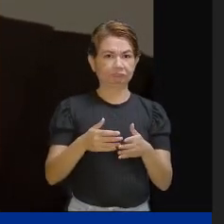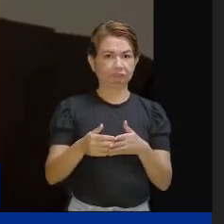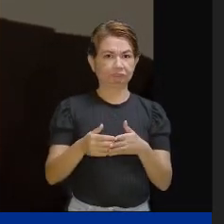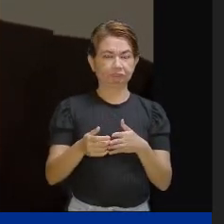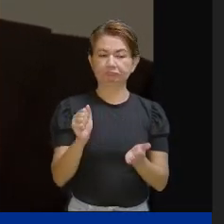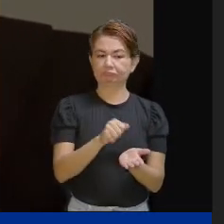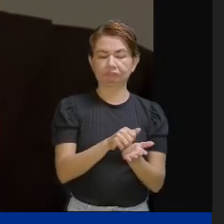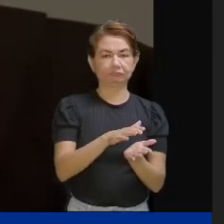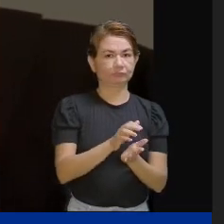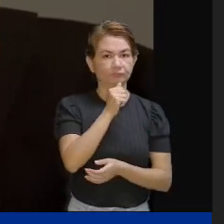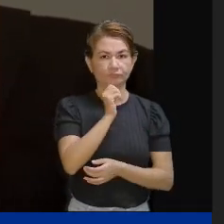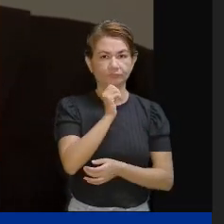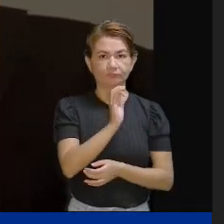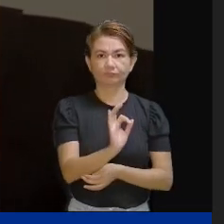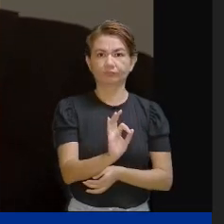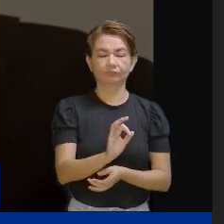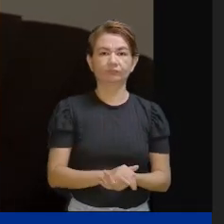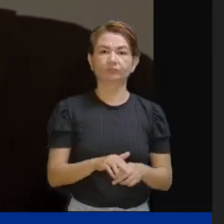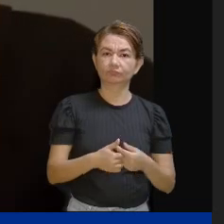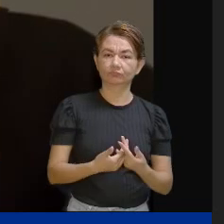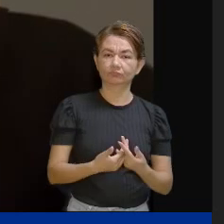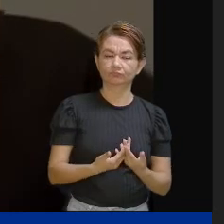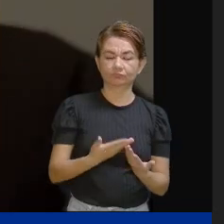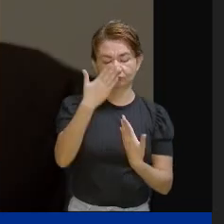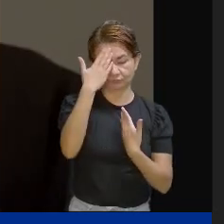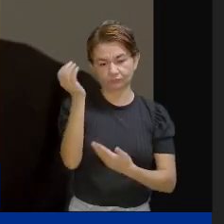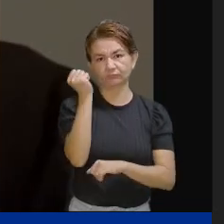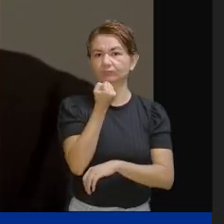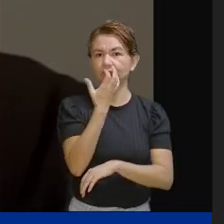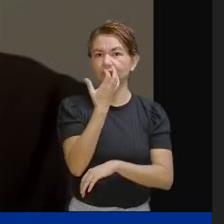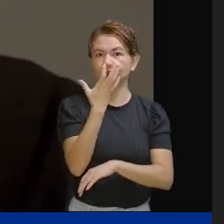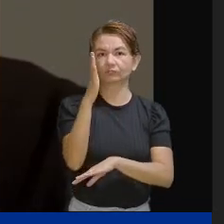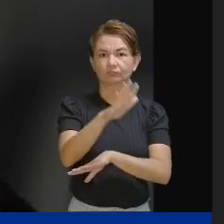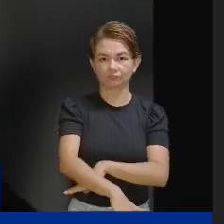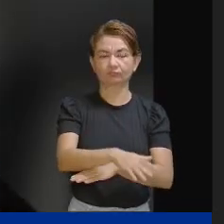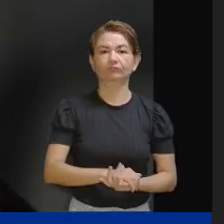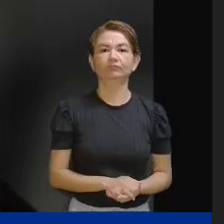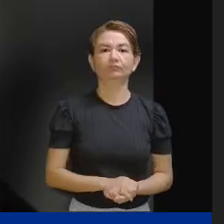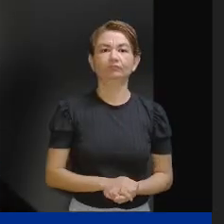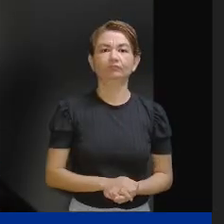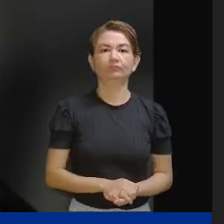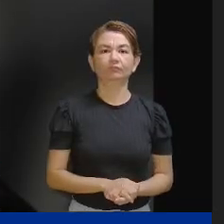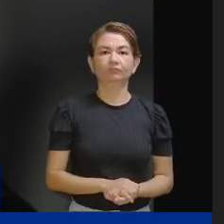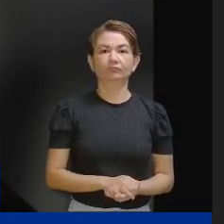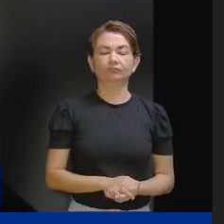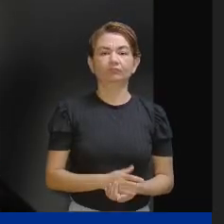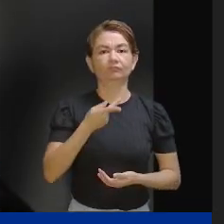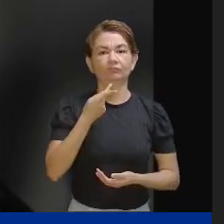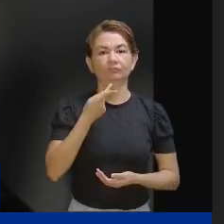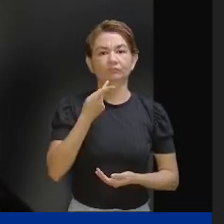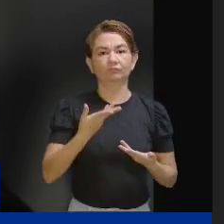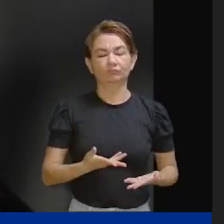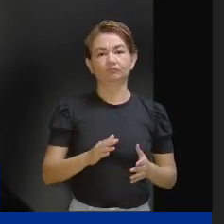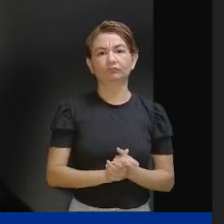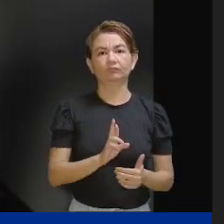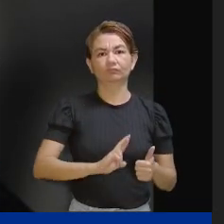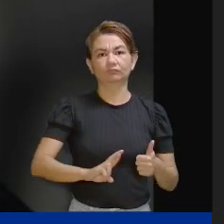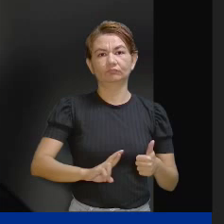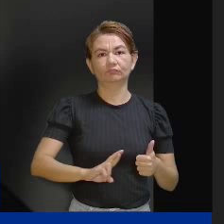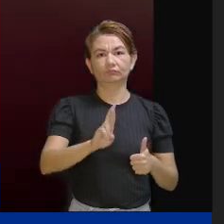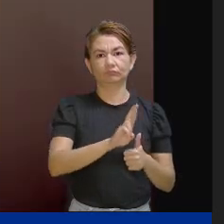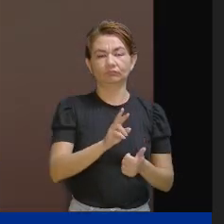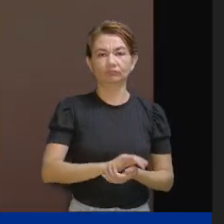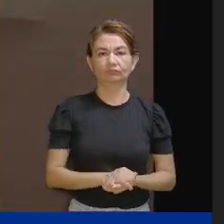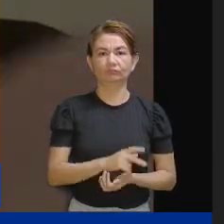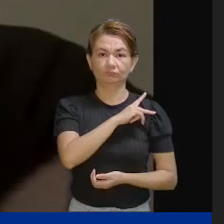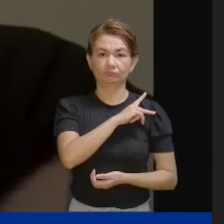multa, excelência. Esses são os termos. Obrigado, boa tarde. Com a palavra, a representante do MP. Excelentíssimo